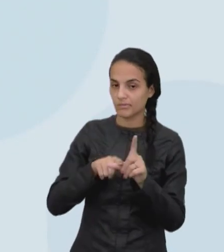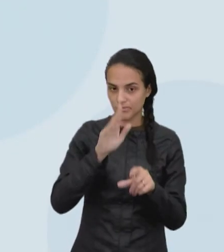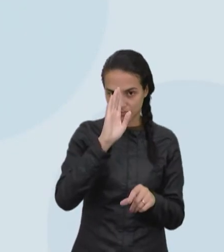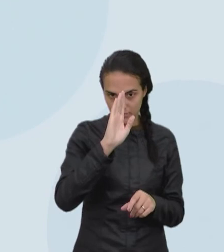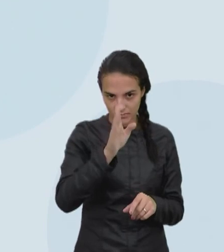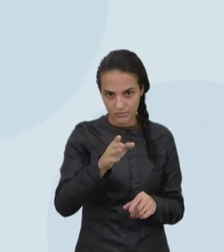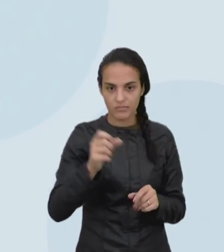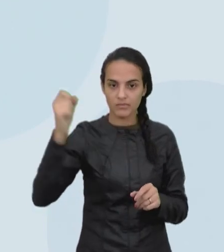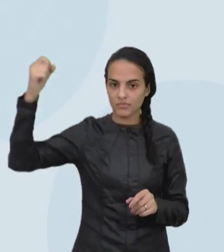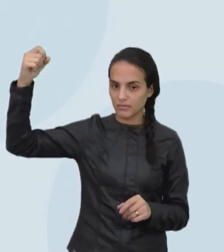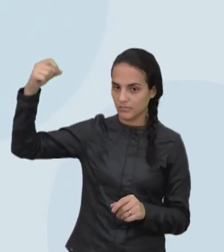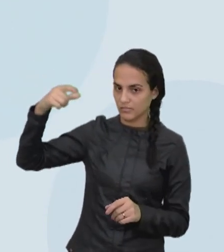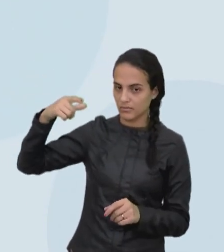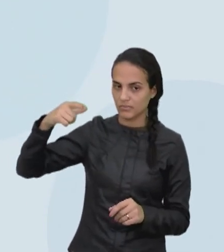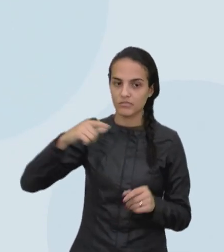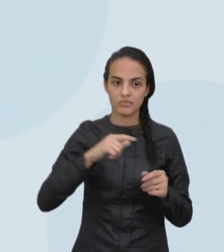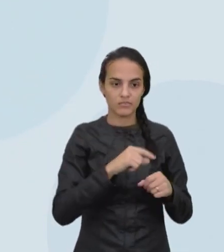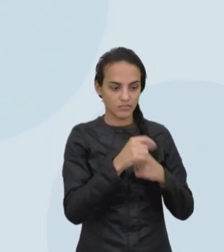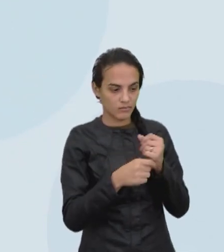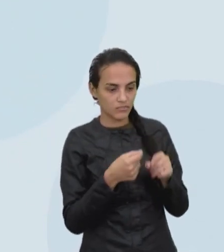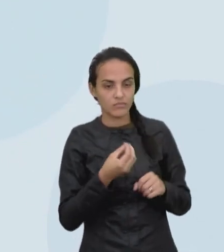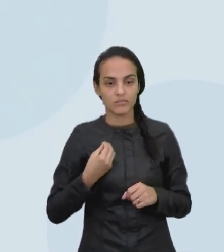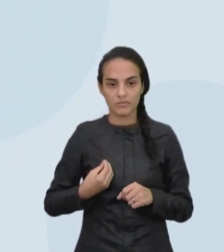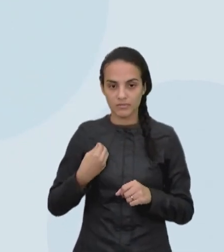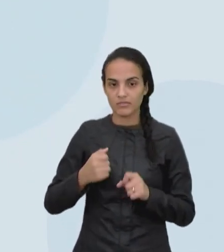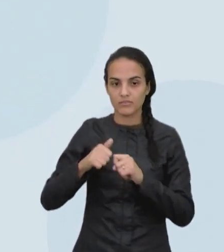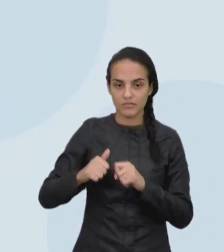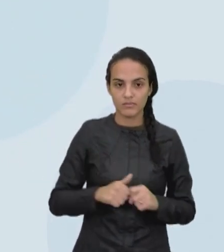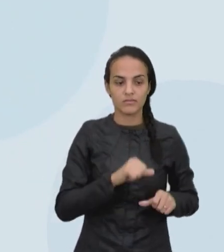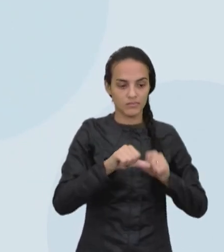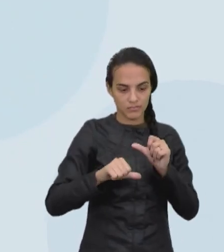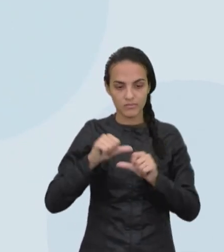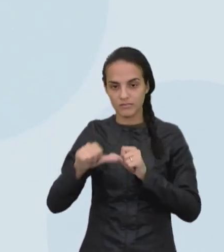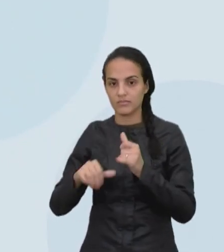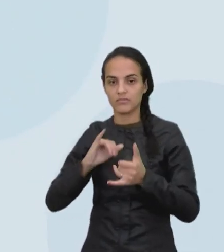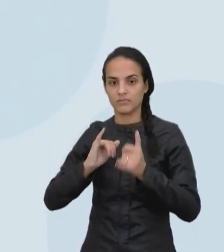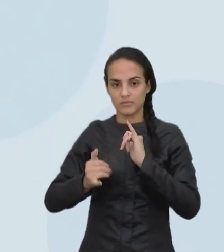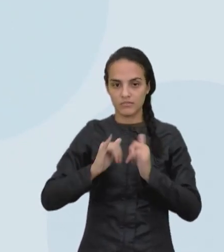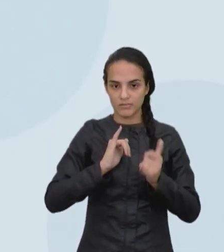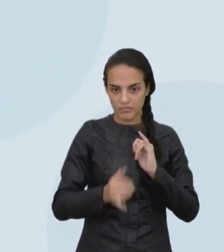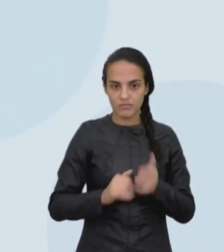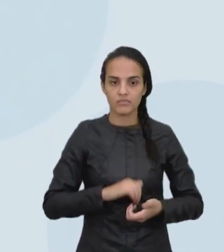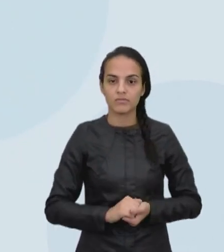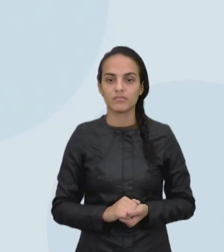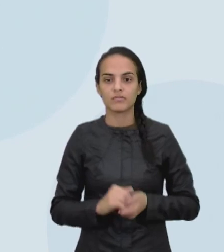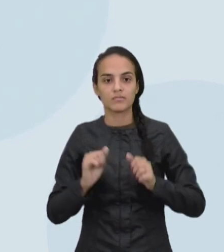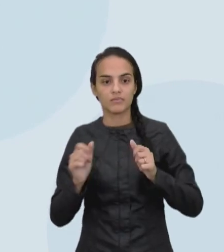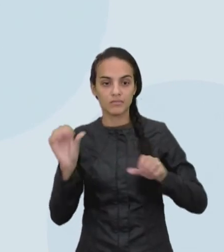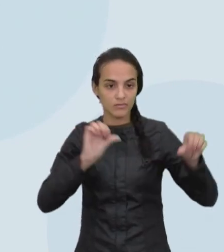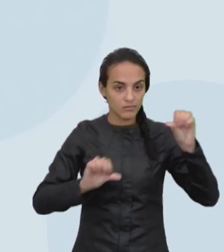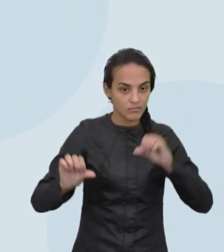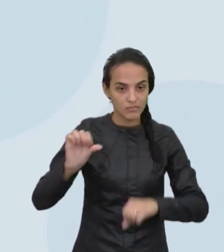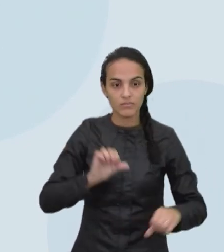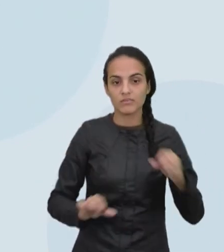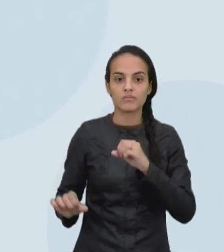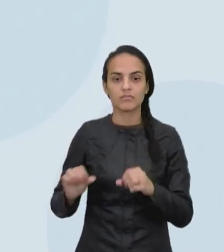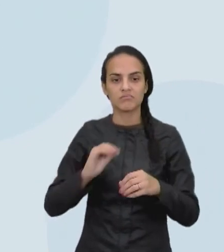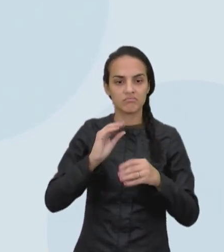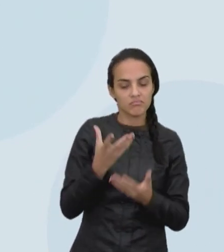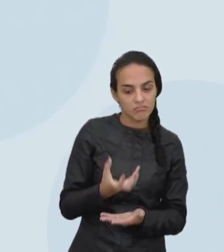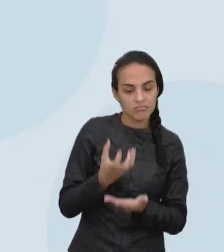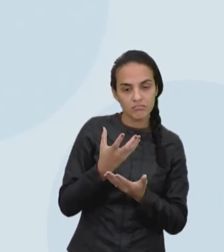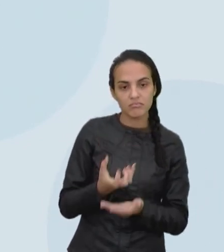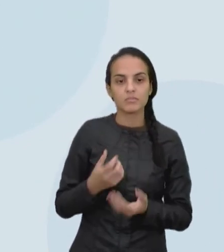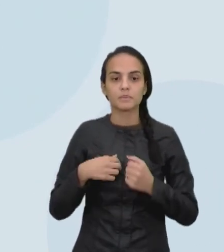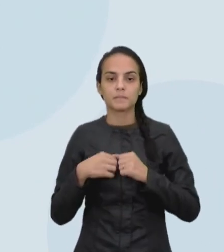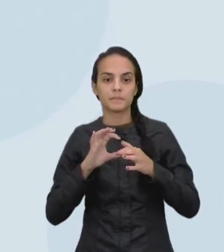de energia é o sol. Os organismos vivos realizam transformações energéticas, do tipo reações químicas, fazendo absorção e